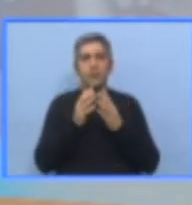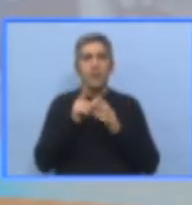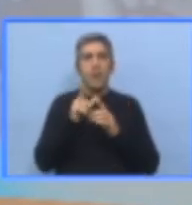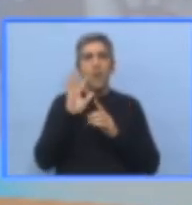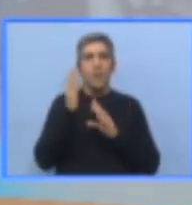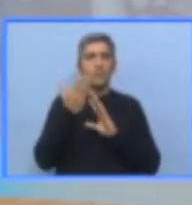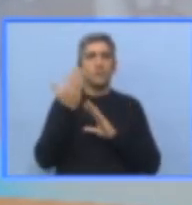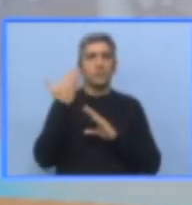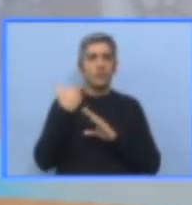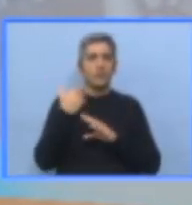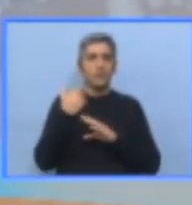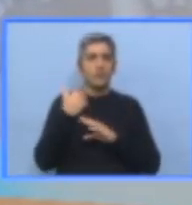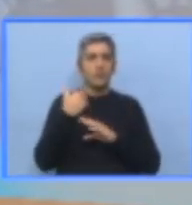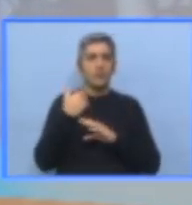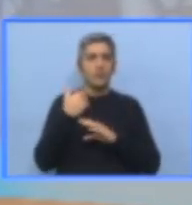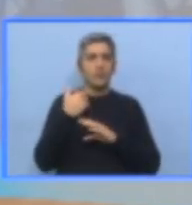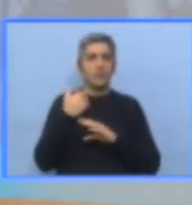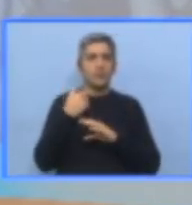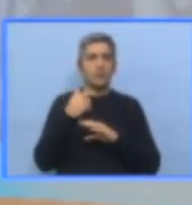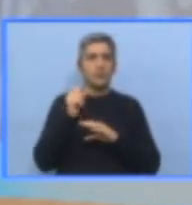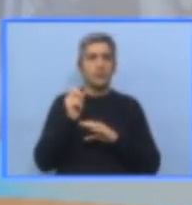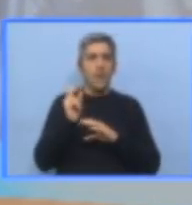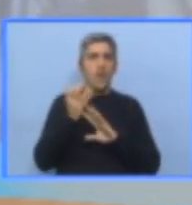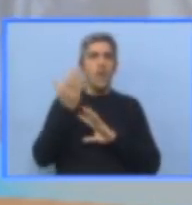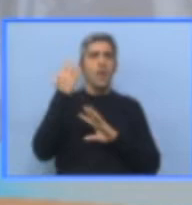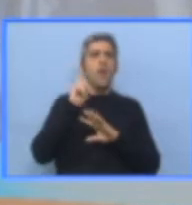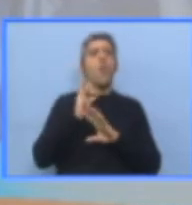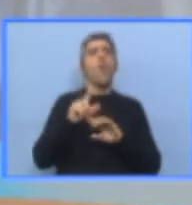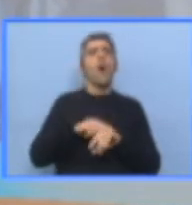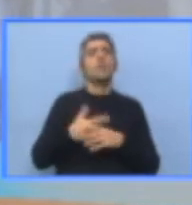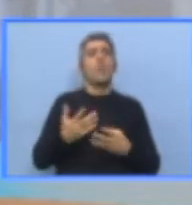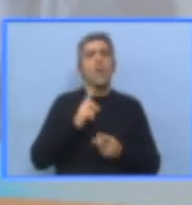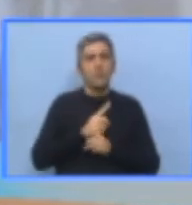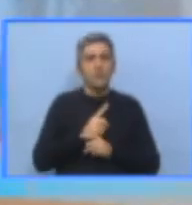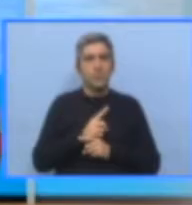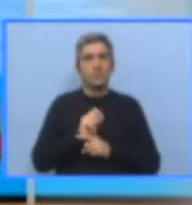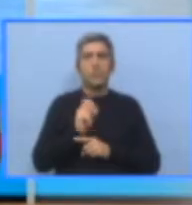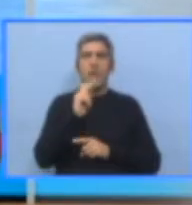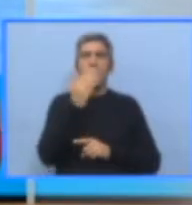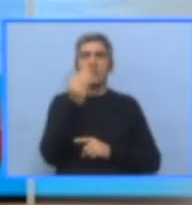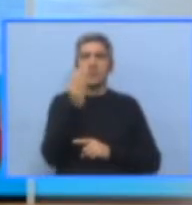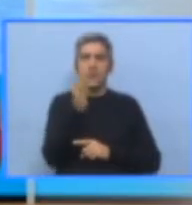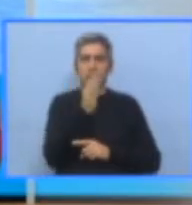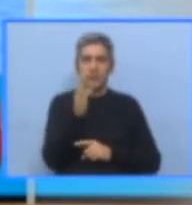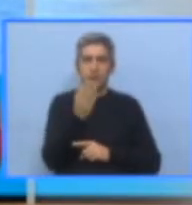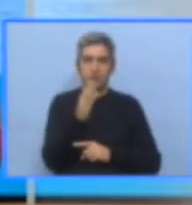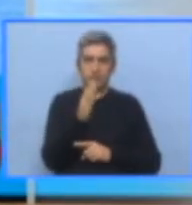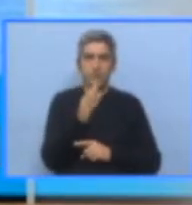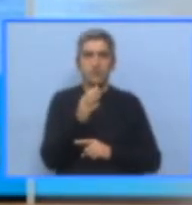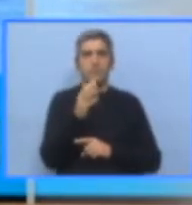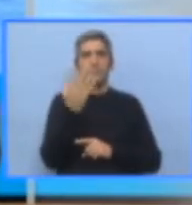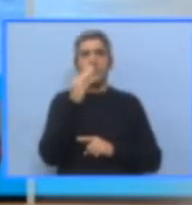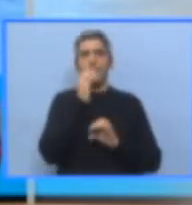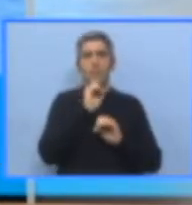aconteceu, enfim, de há dezenas de anos ou é dos dias de hoje? Aconteceu nos anos 70, portanto, quando ainda